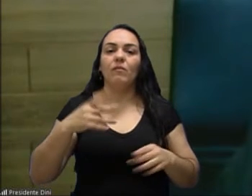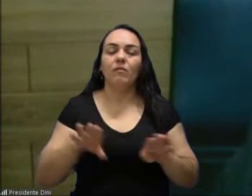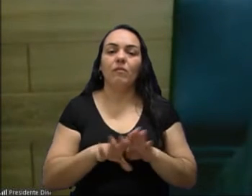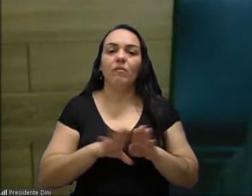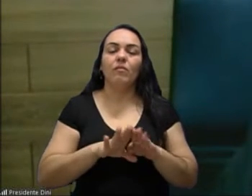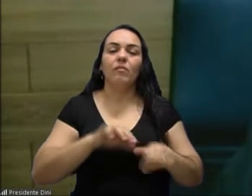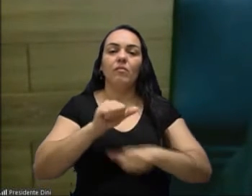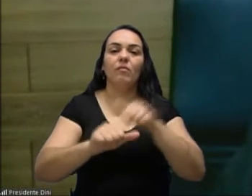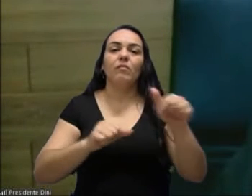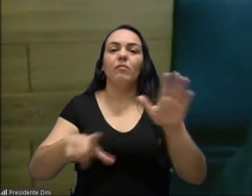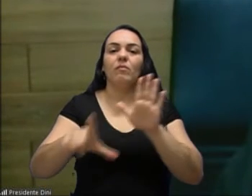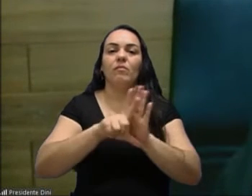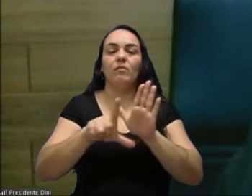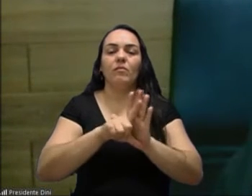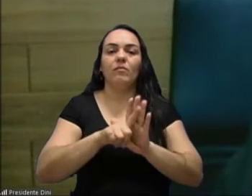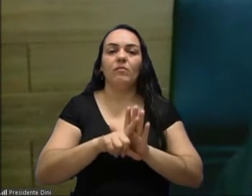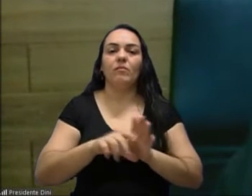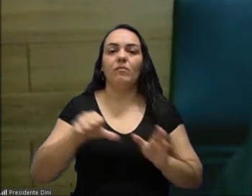revocação da lei